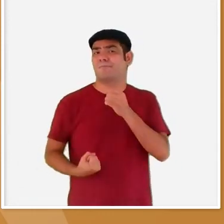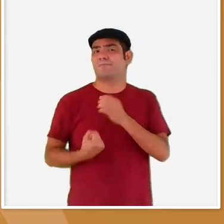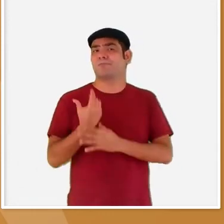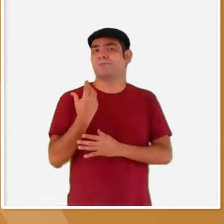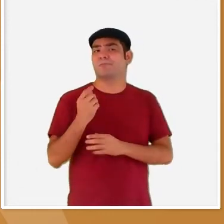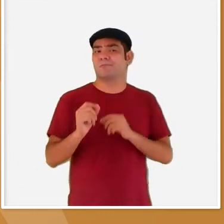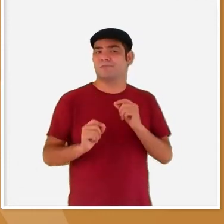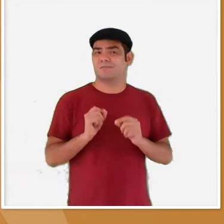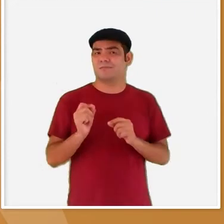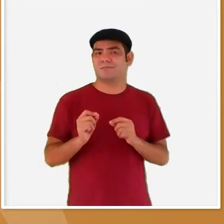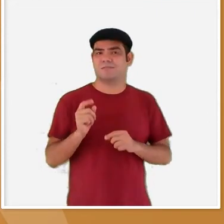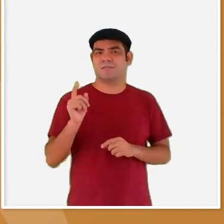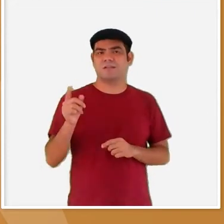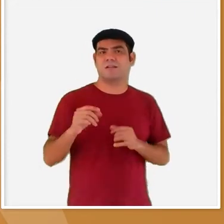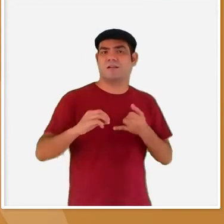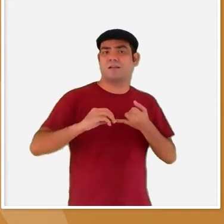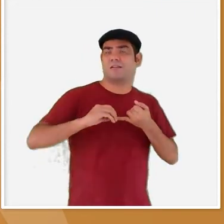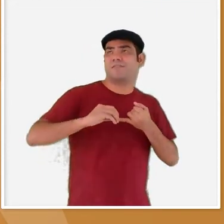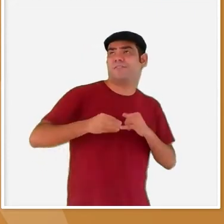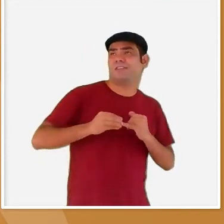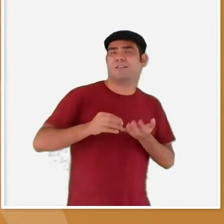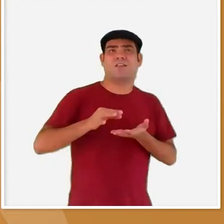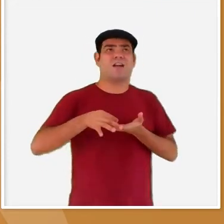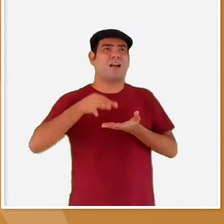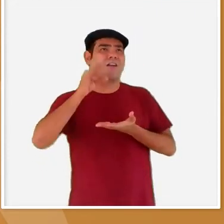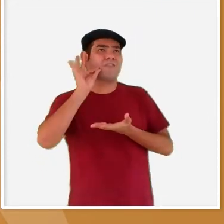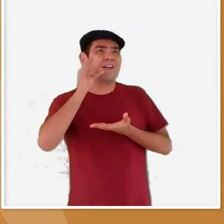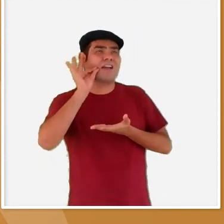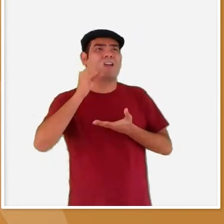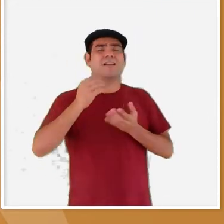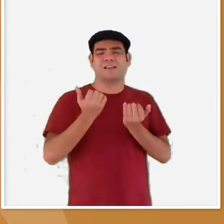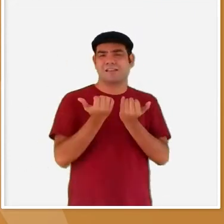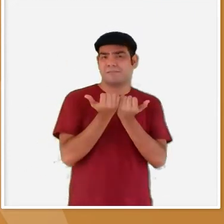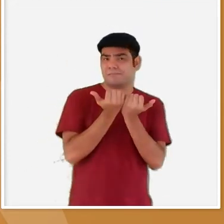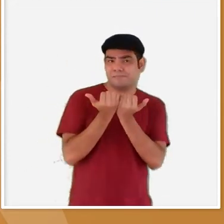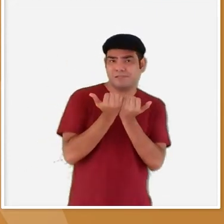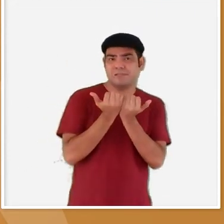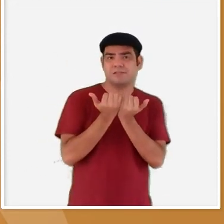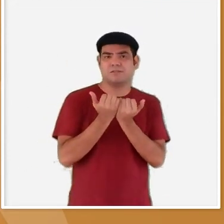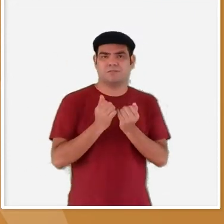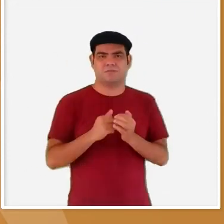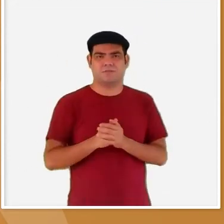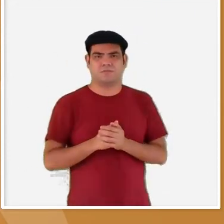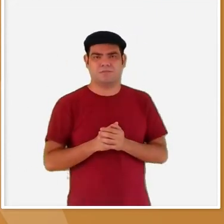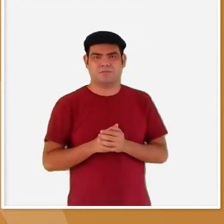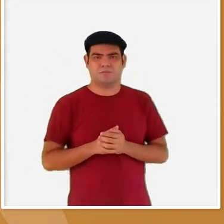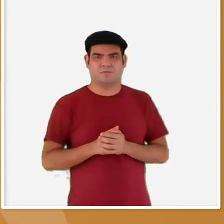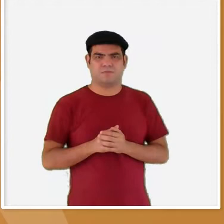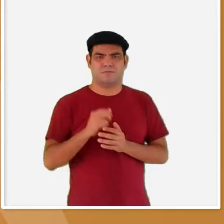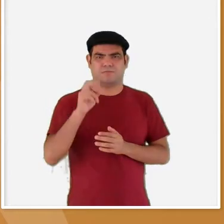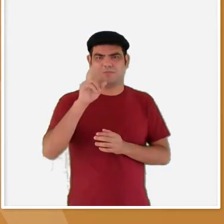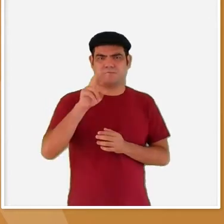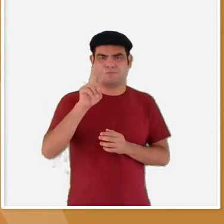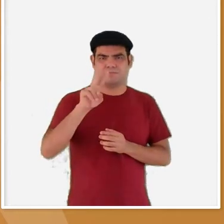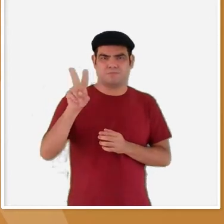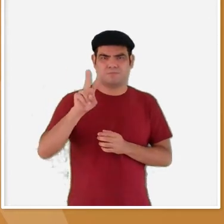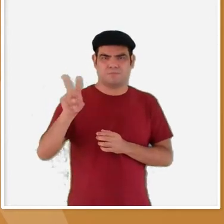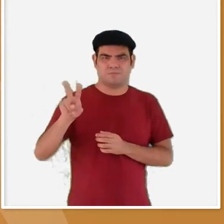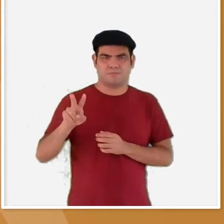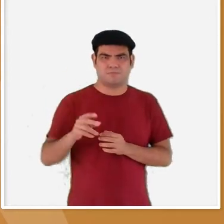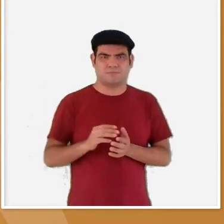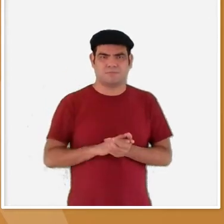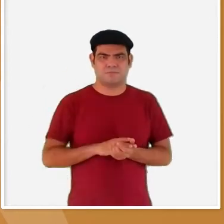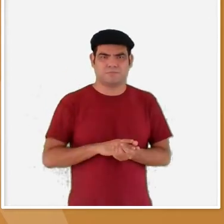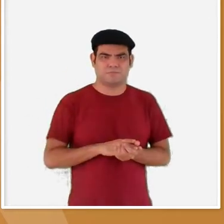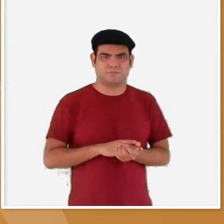excessivo? Feijão, café, milho, sorgo, agave e outros, tá? Então aqui nós temos